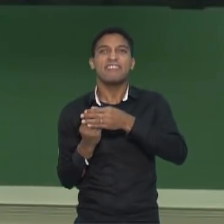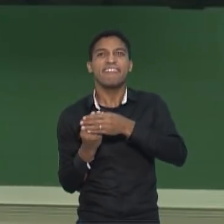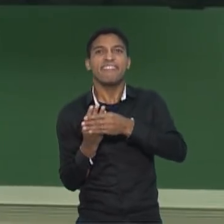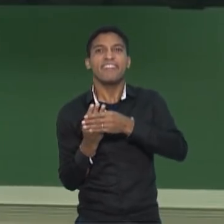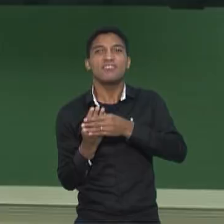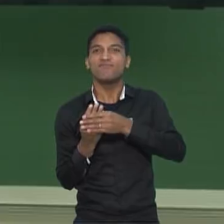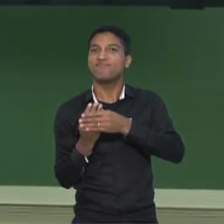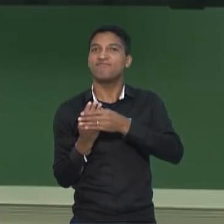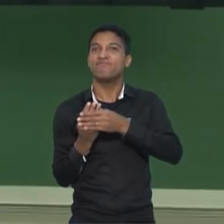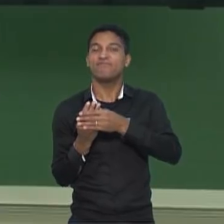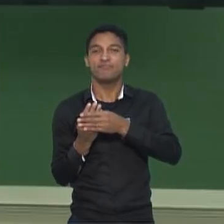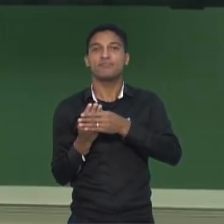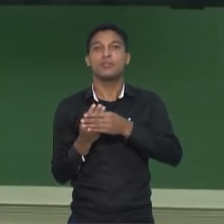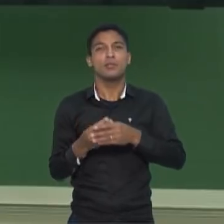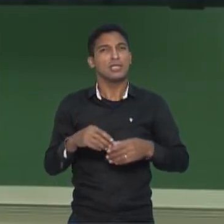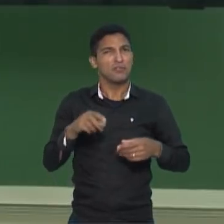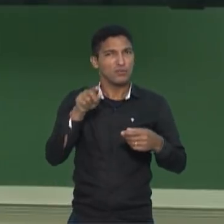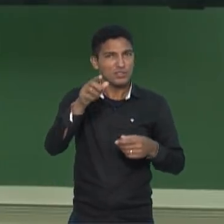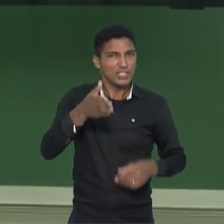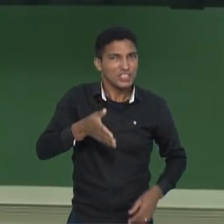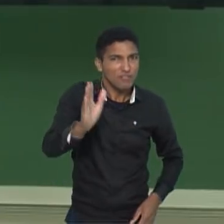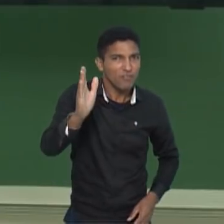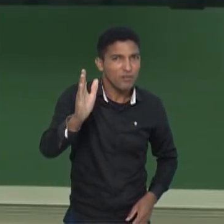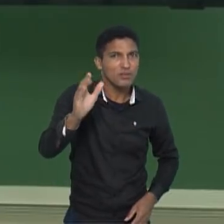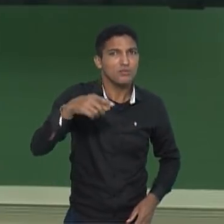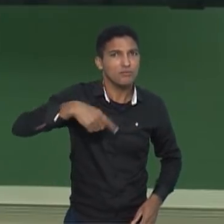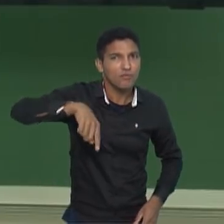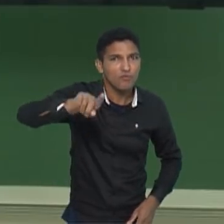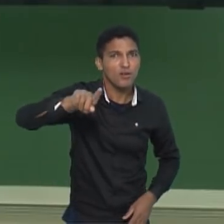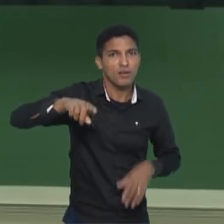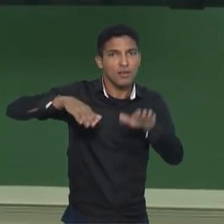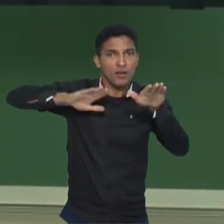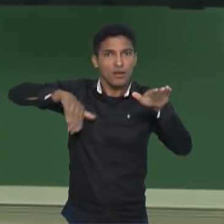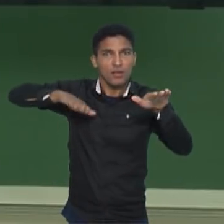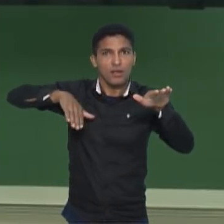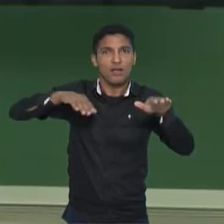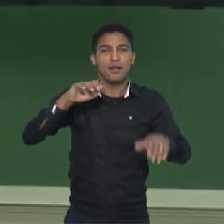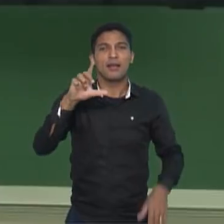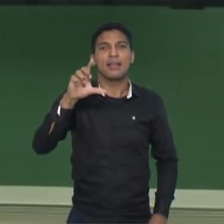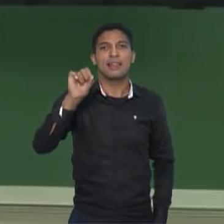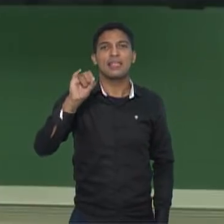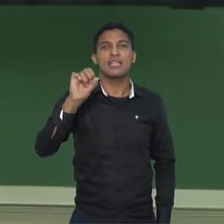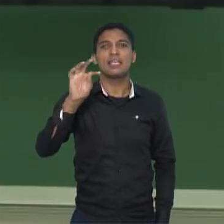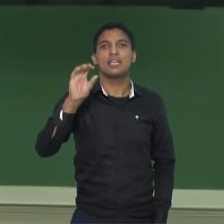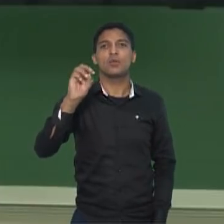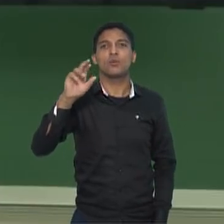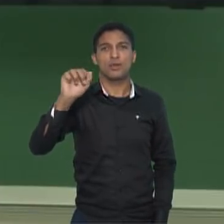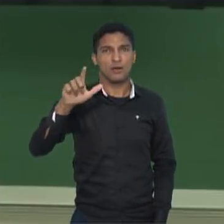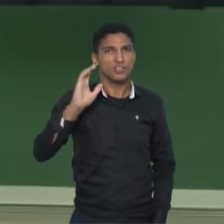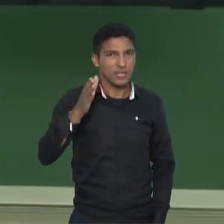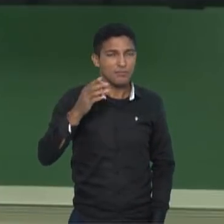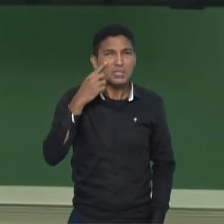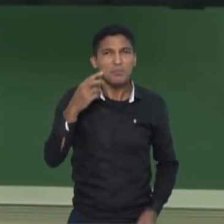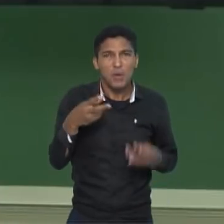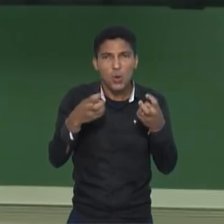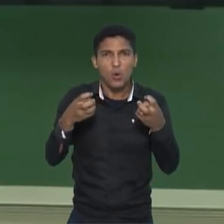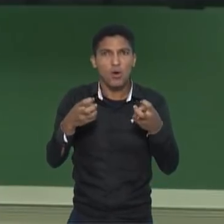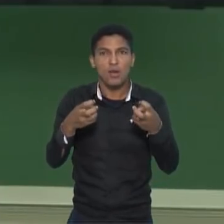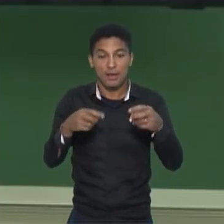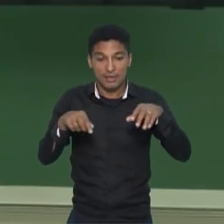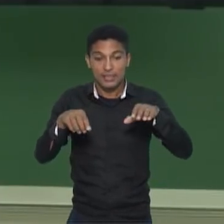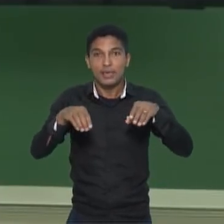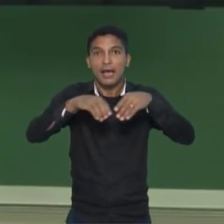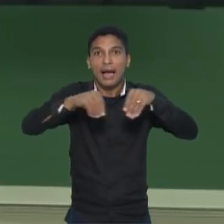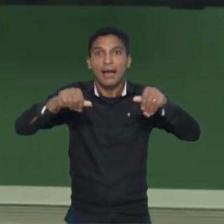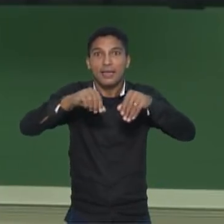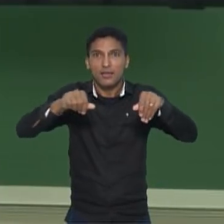areia, já reparou que quando você joga água, a água ela não fica empoçada, ela já é infiltrada, ou seja, ela já adentra